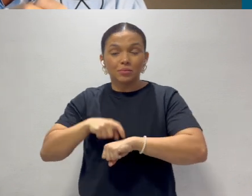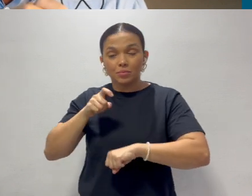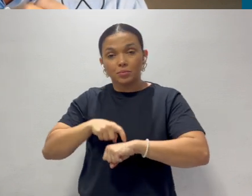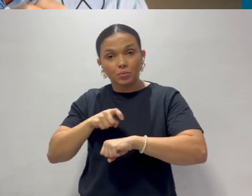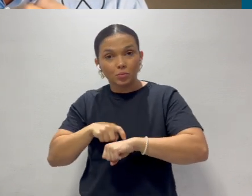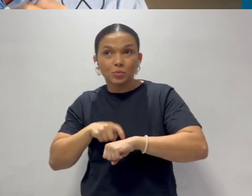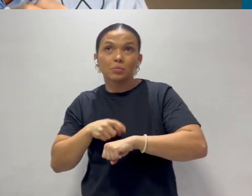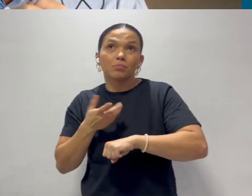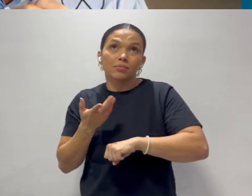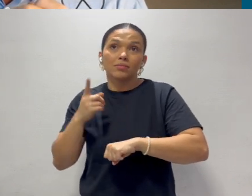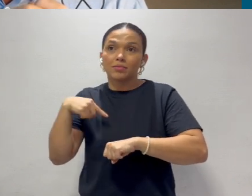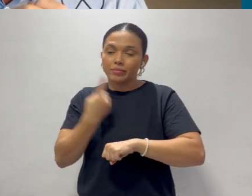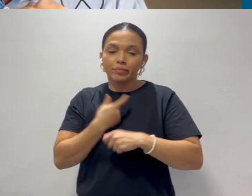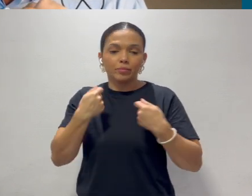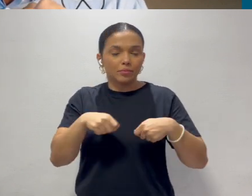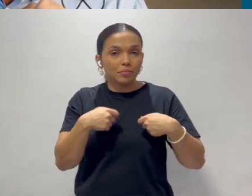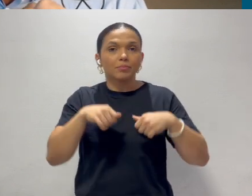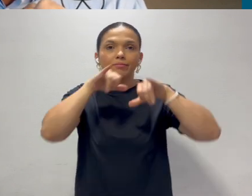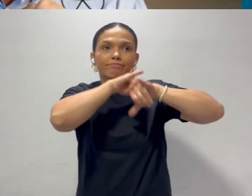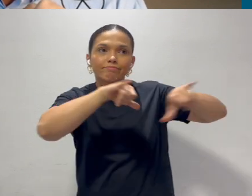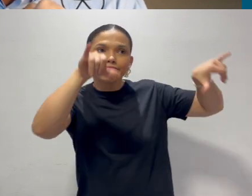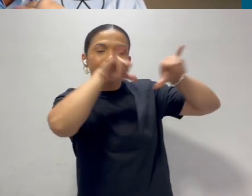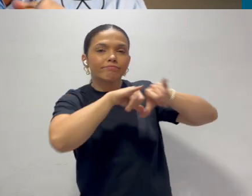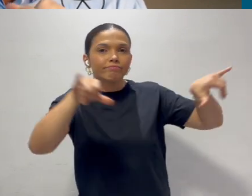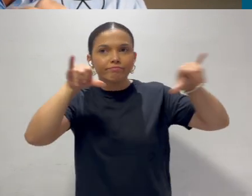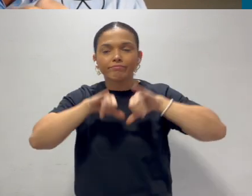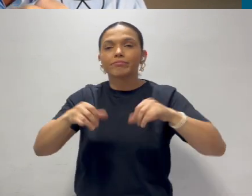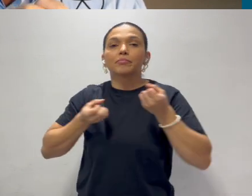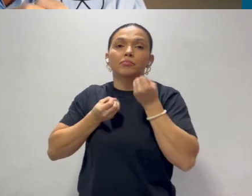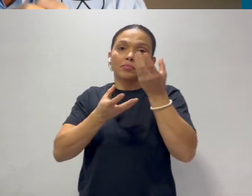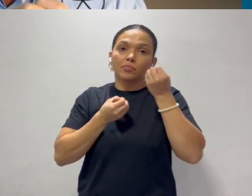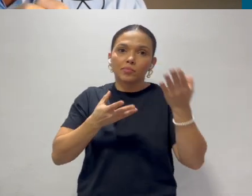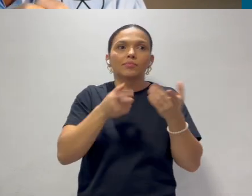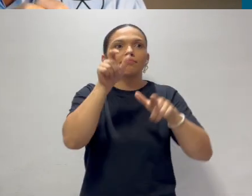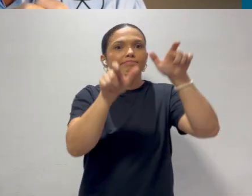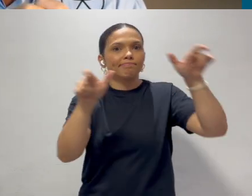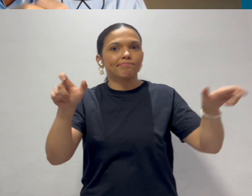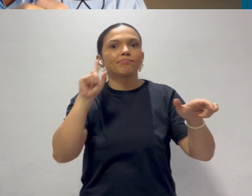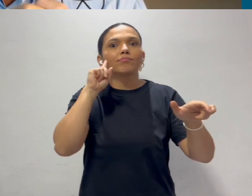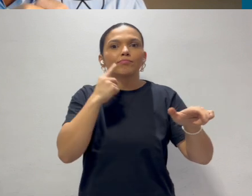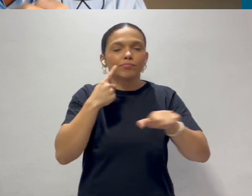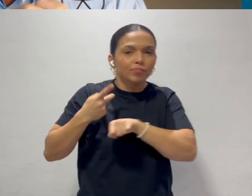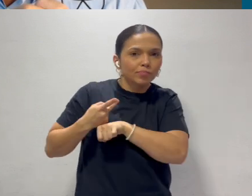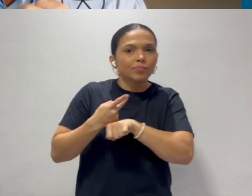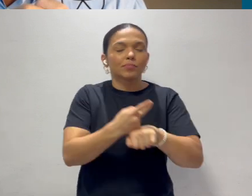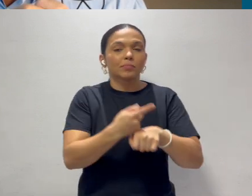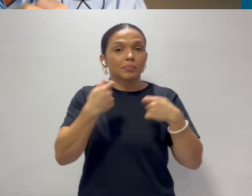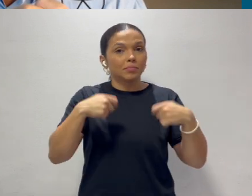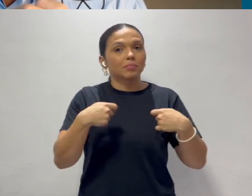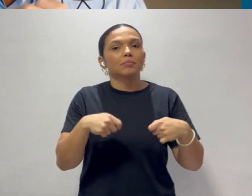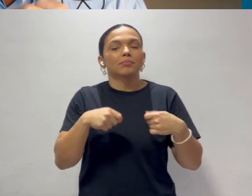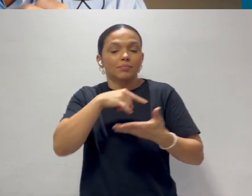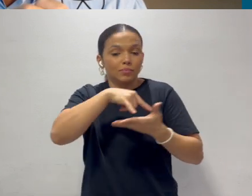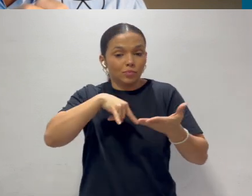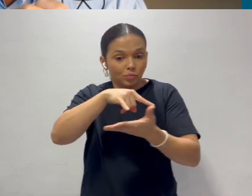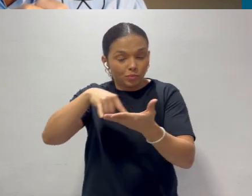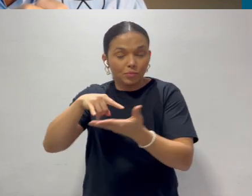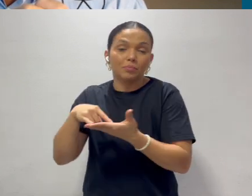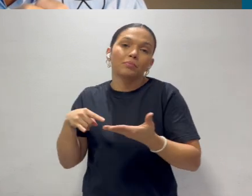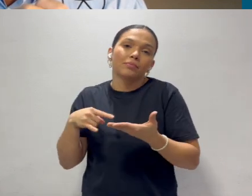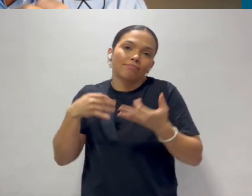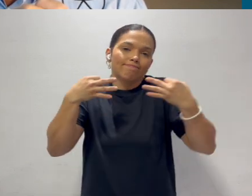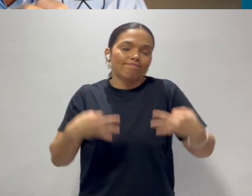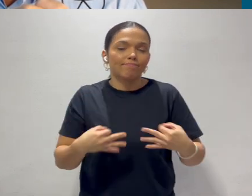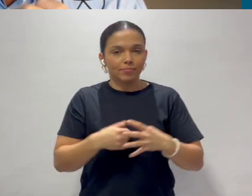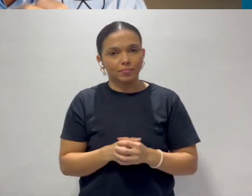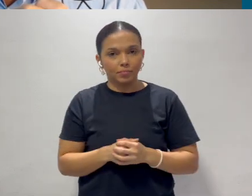que levar essa informação para quem procura, né? Exatamente. É por isso que a aposentadoria da pessoa